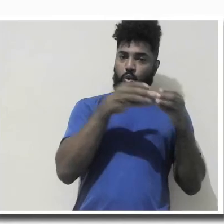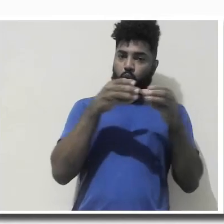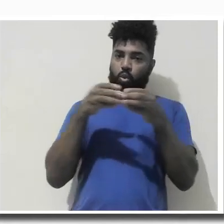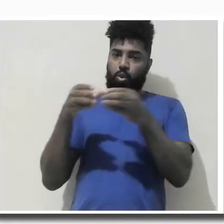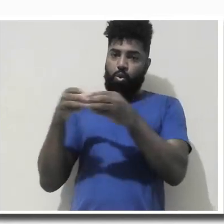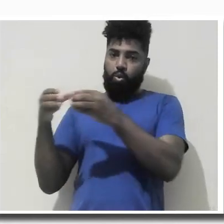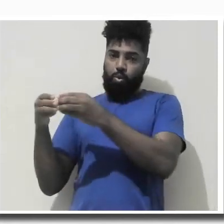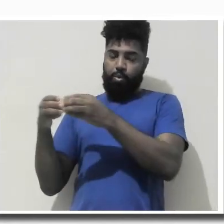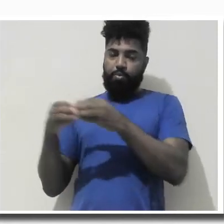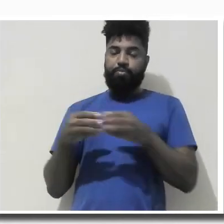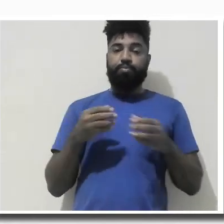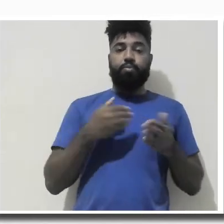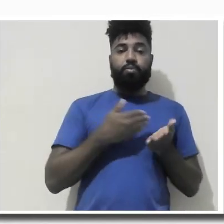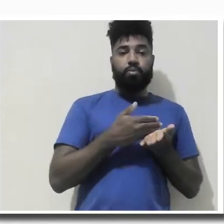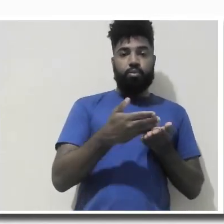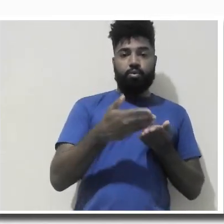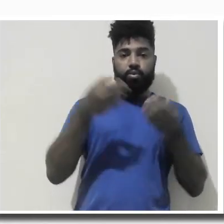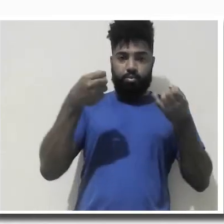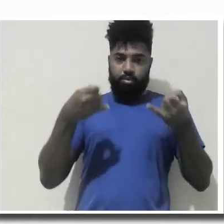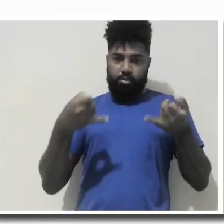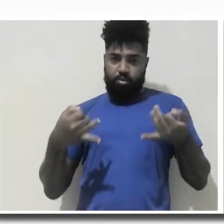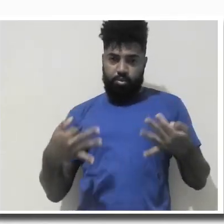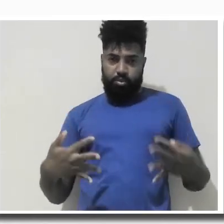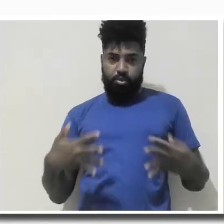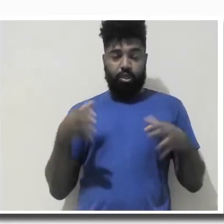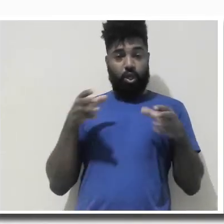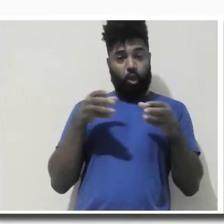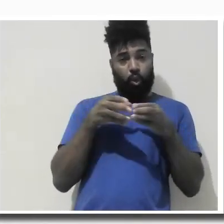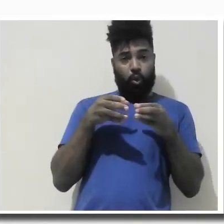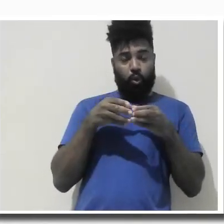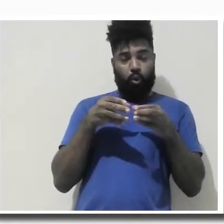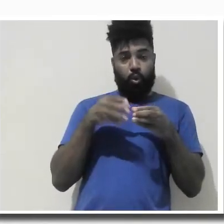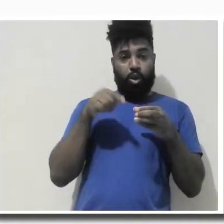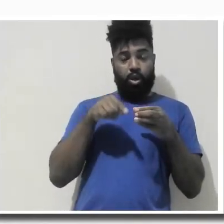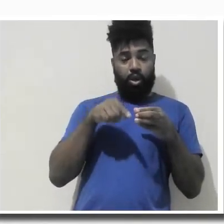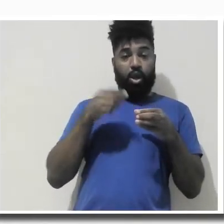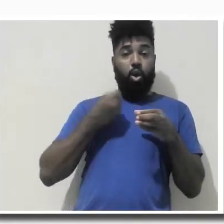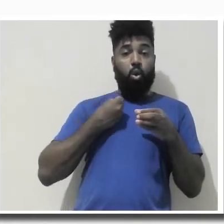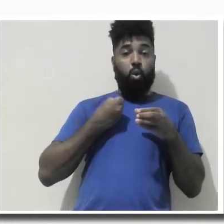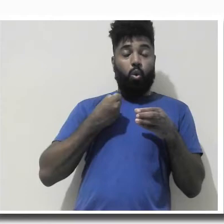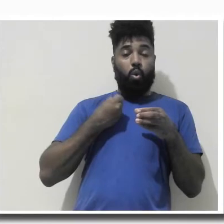Então, inicialmente falamos sobre o conjunto dos números